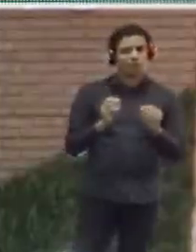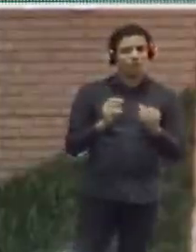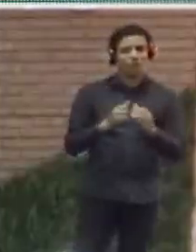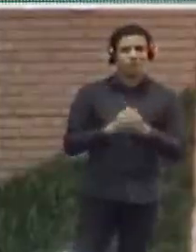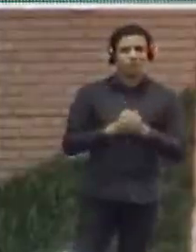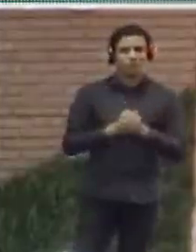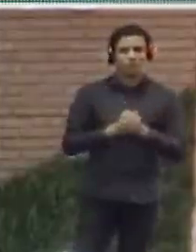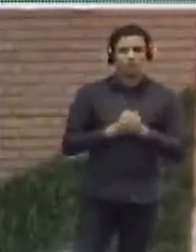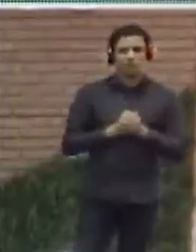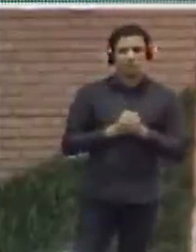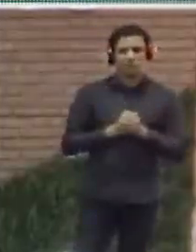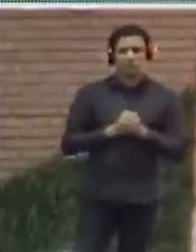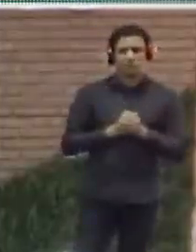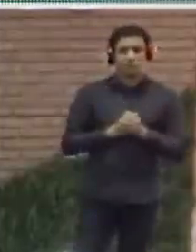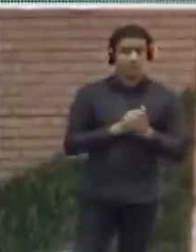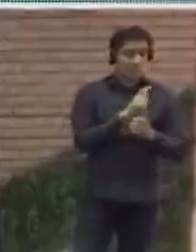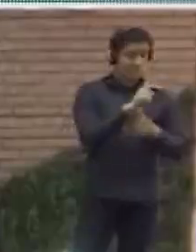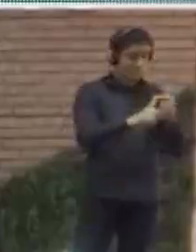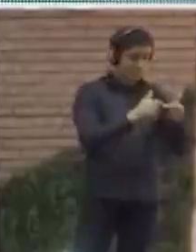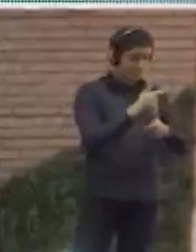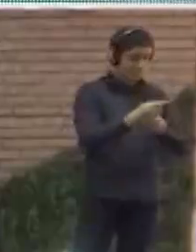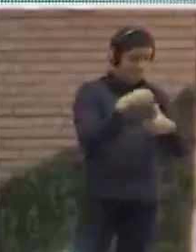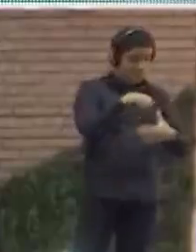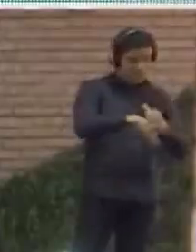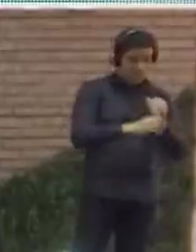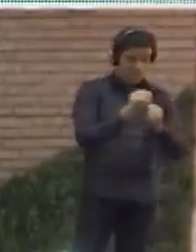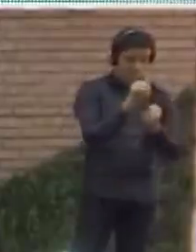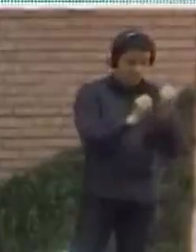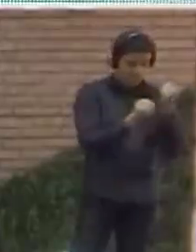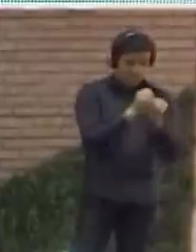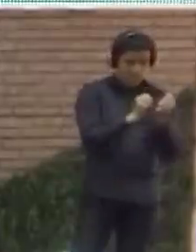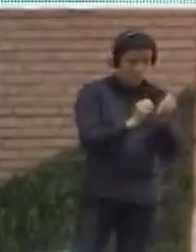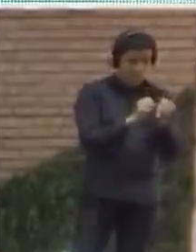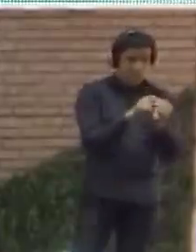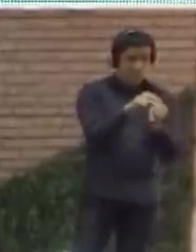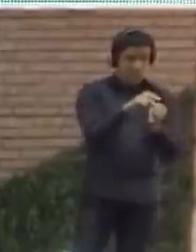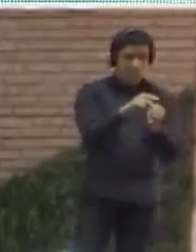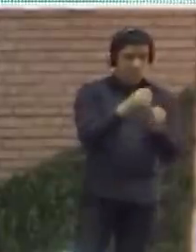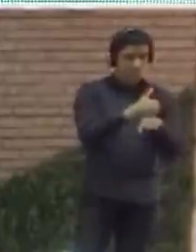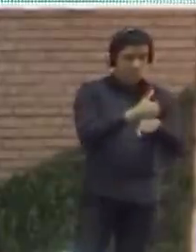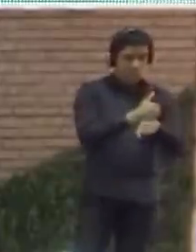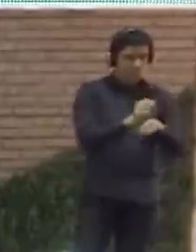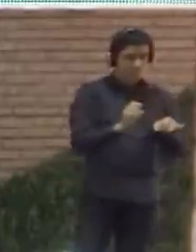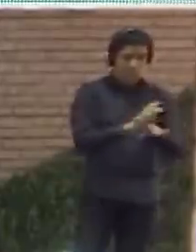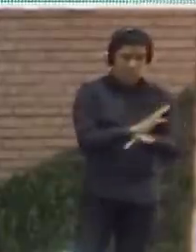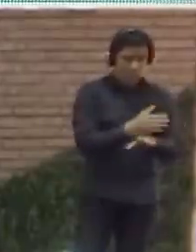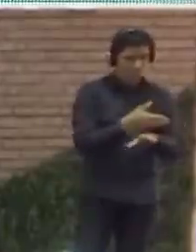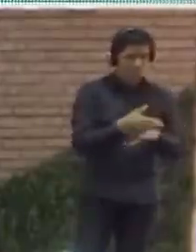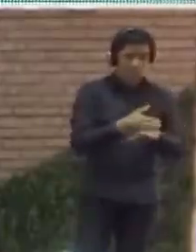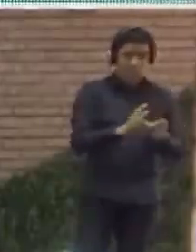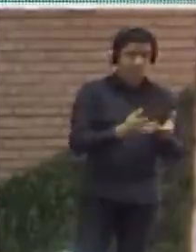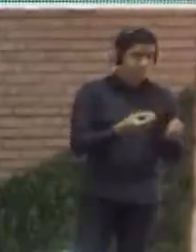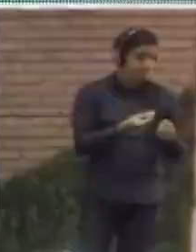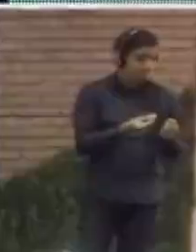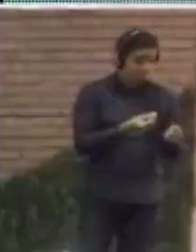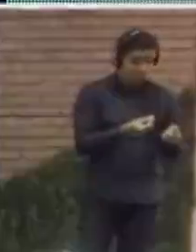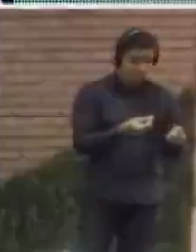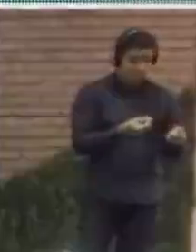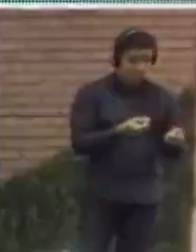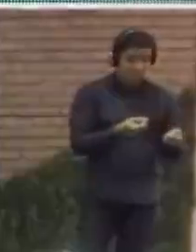nas fábricas, eles não estavam prontos para esse tipo de pré-fabricação. Então,